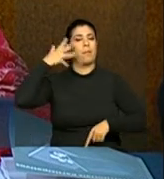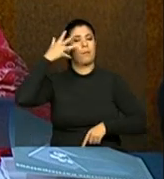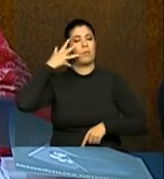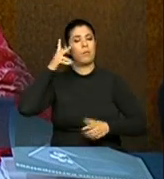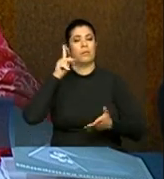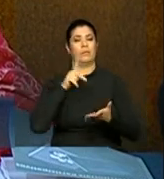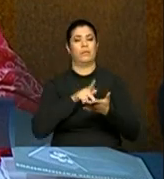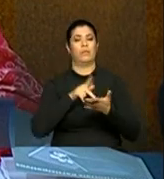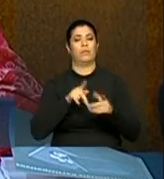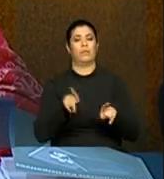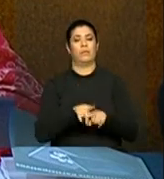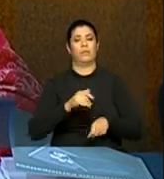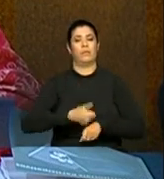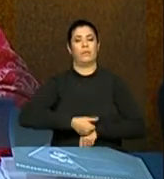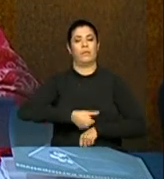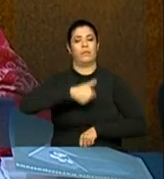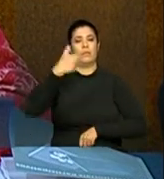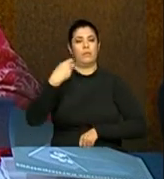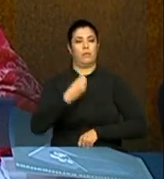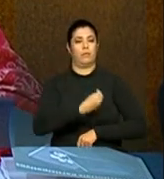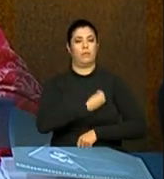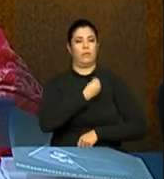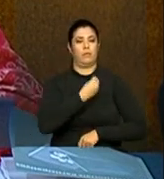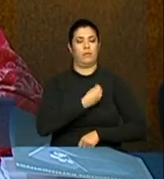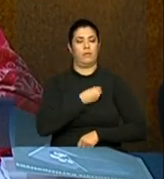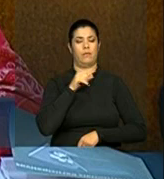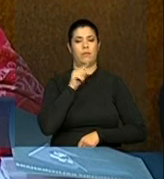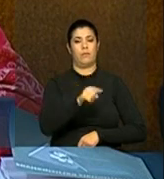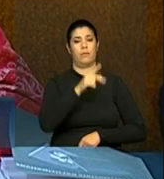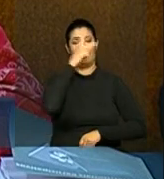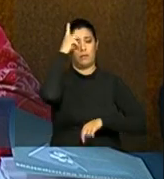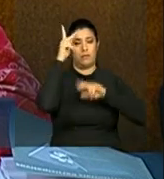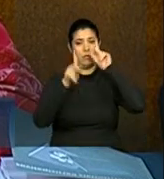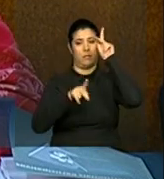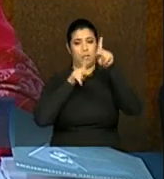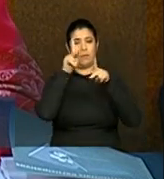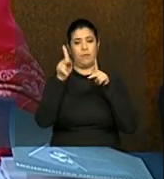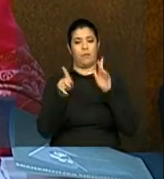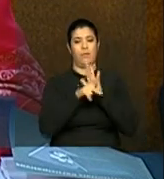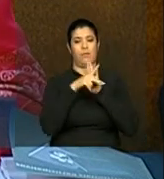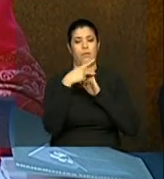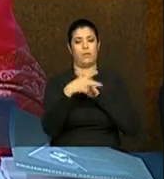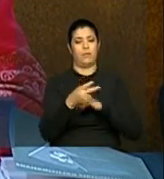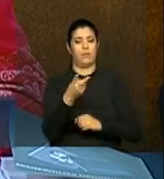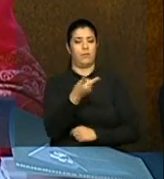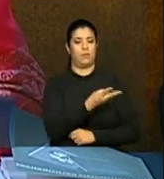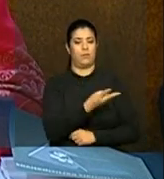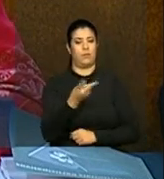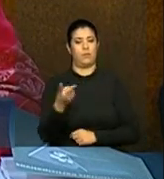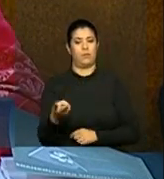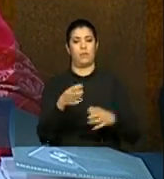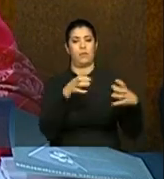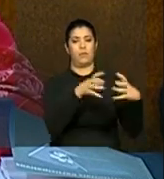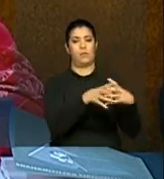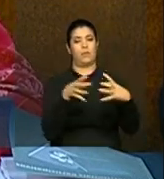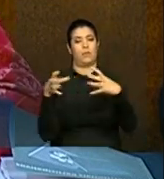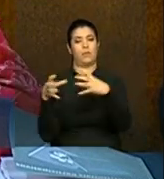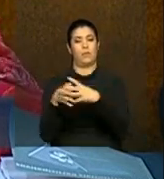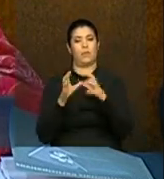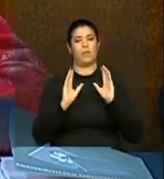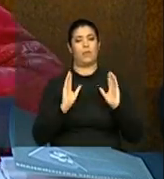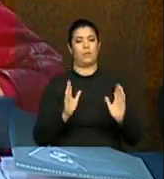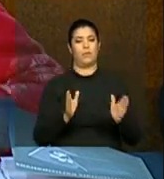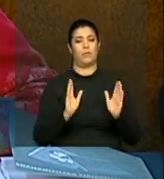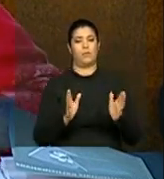para melhorar a vida dessa população, dessas duas camadas de população